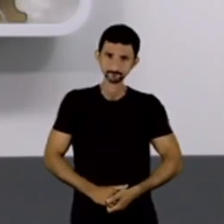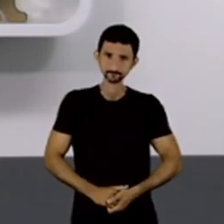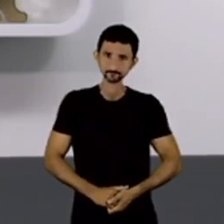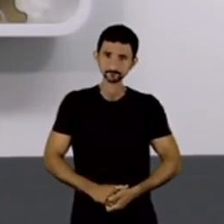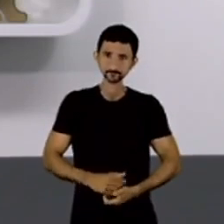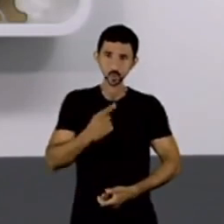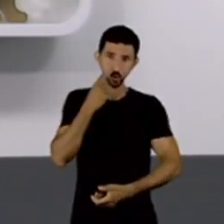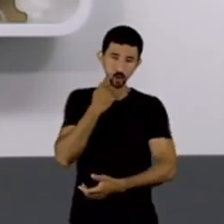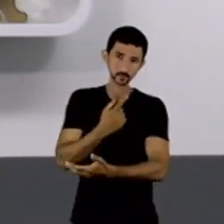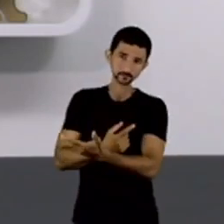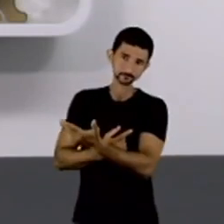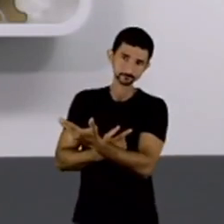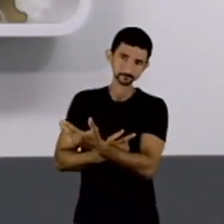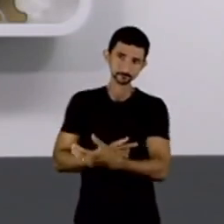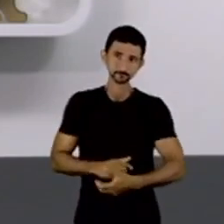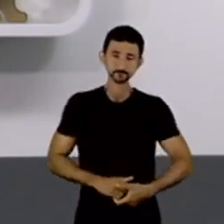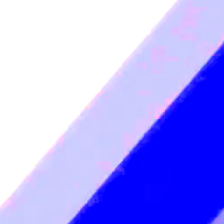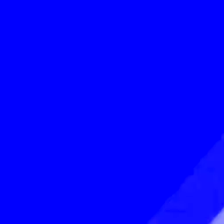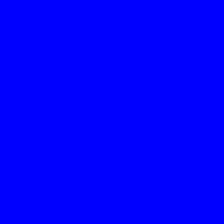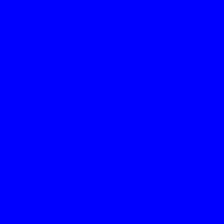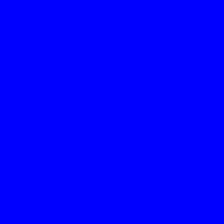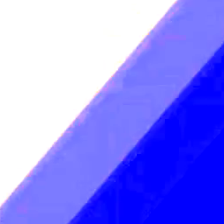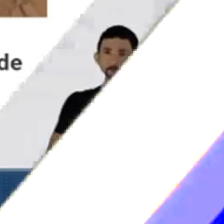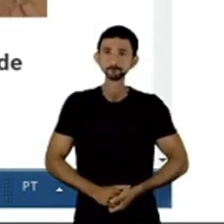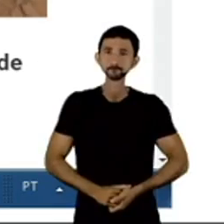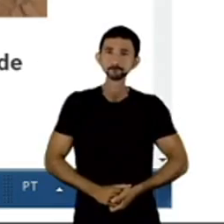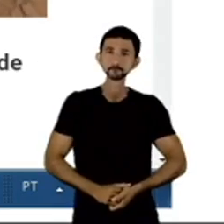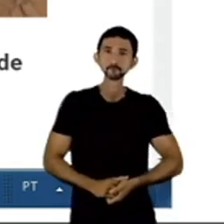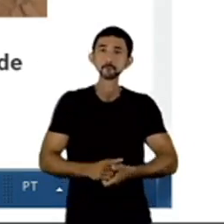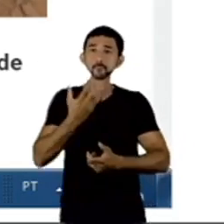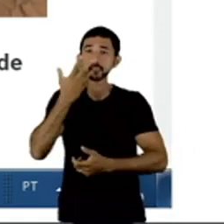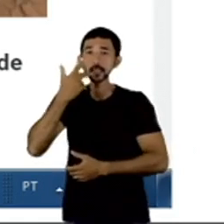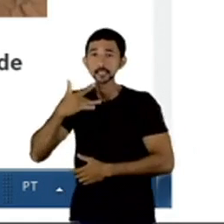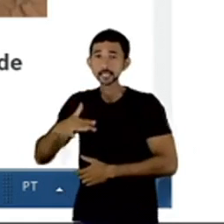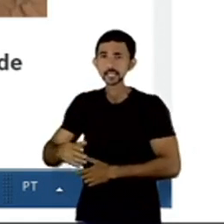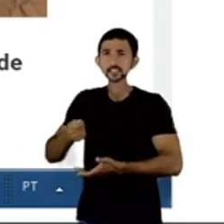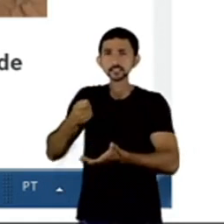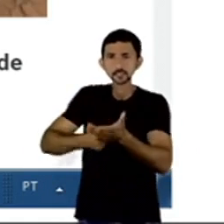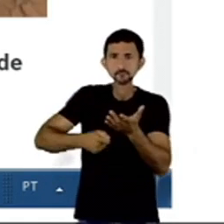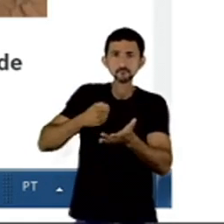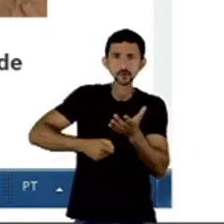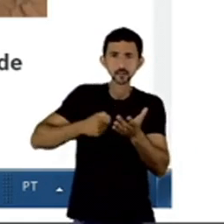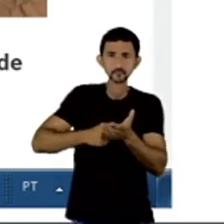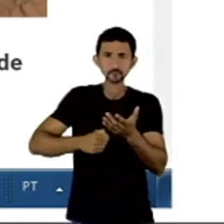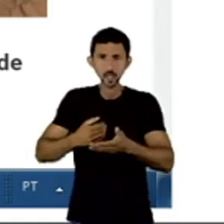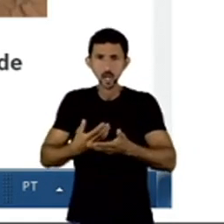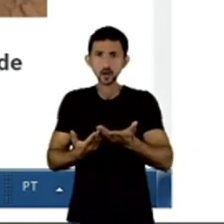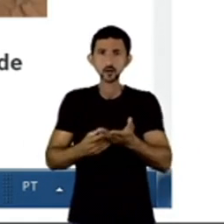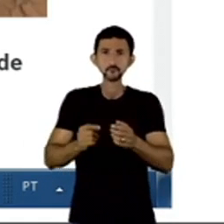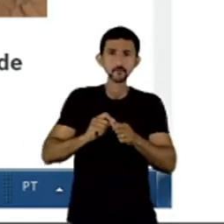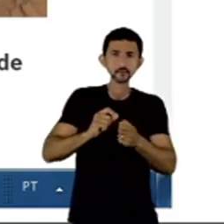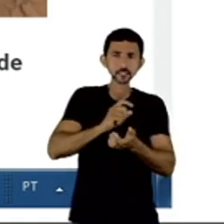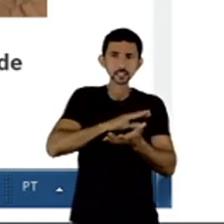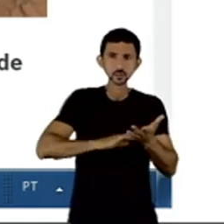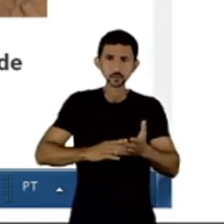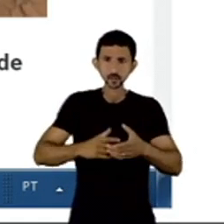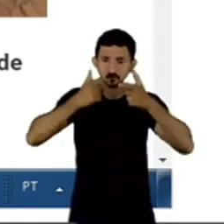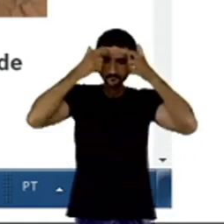Na tela, você pode observar o seguinte, ó. Crianças perseveram mais durante tarefas quando estão